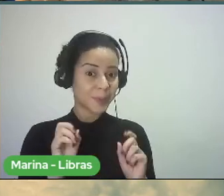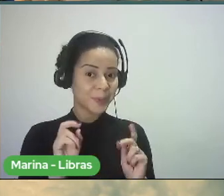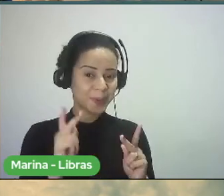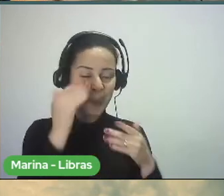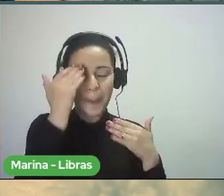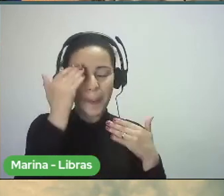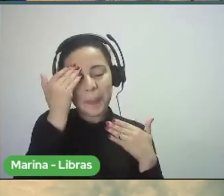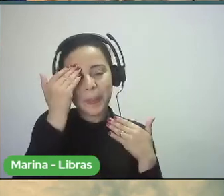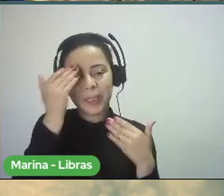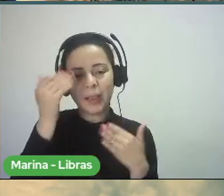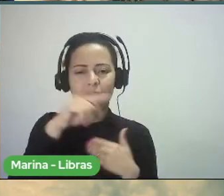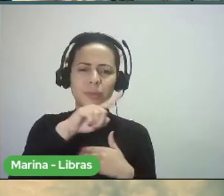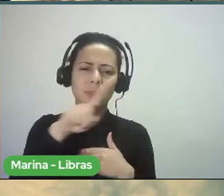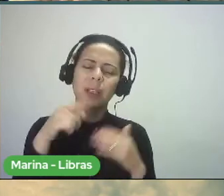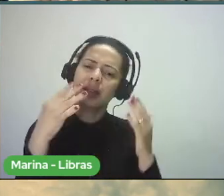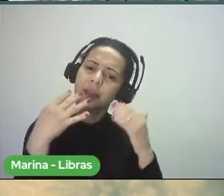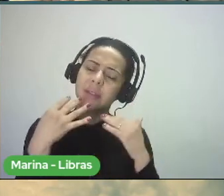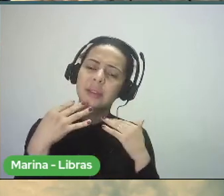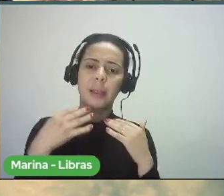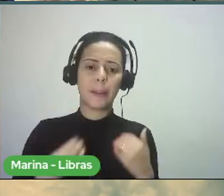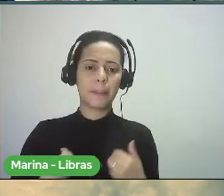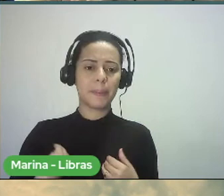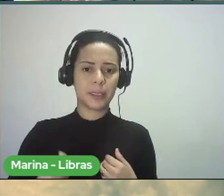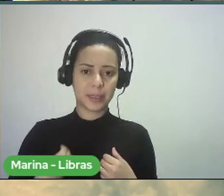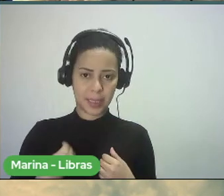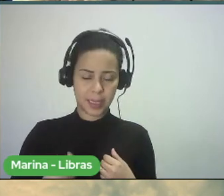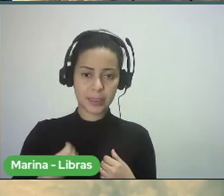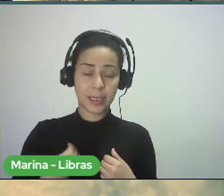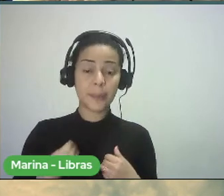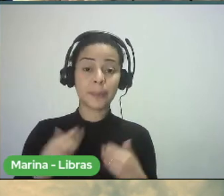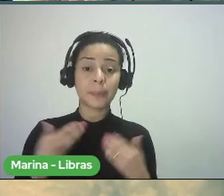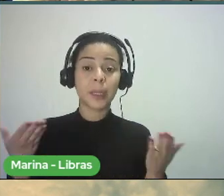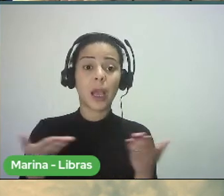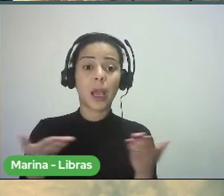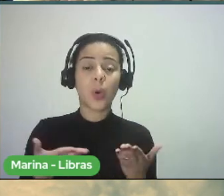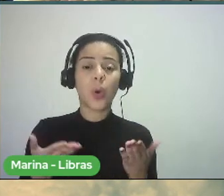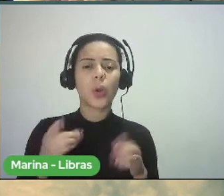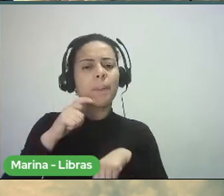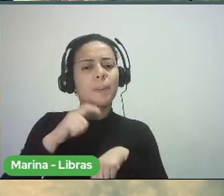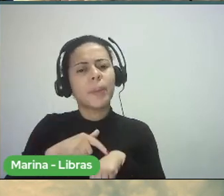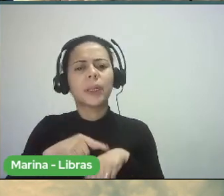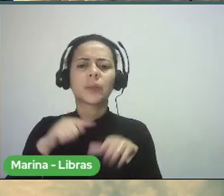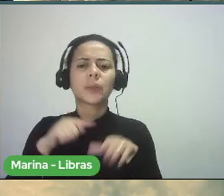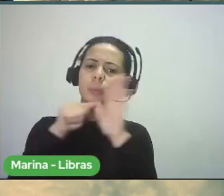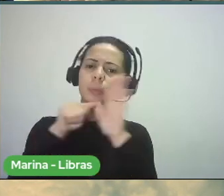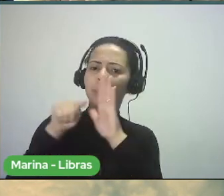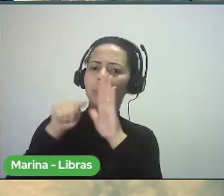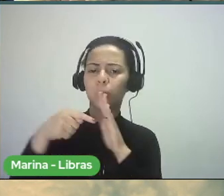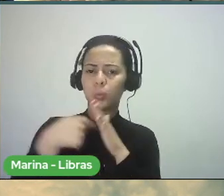pela presença de todo mundo agora a gente abre para para perguntas